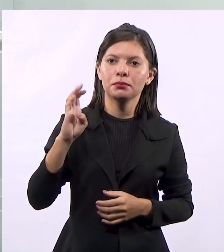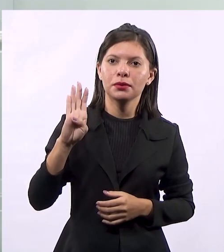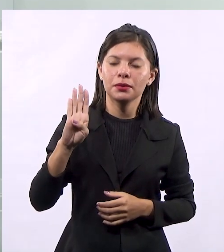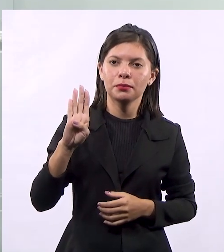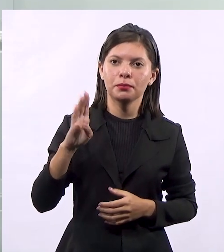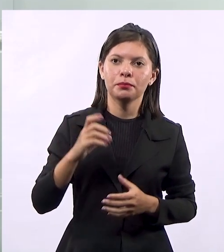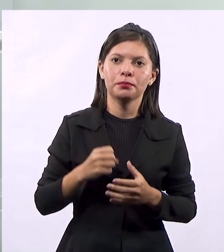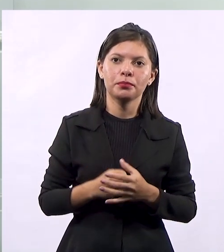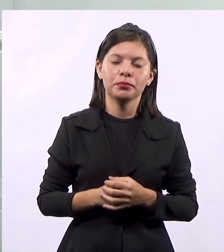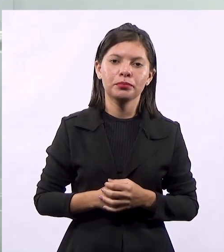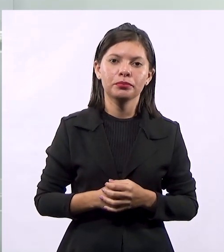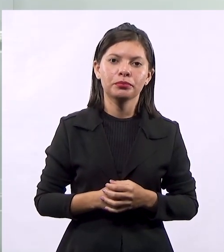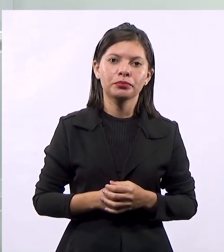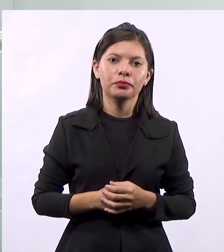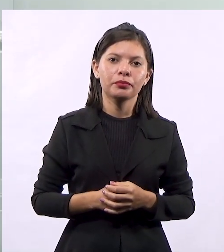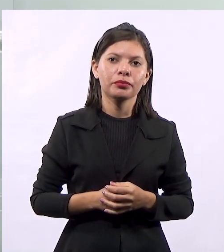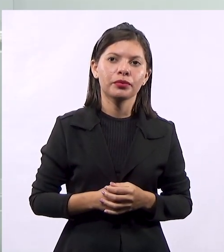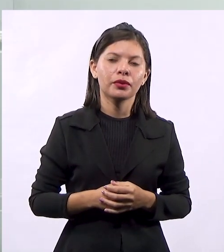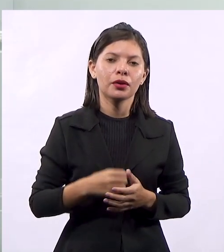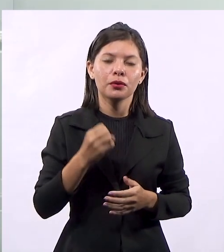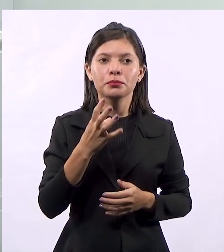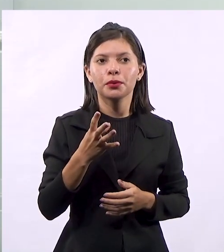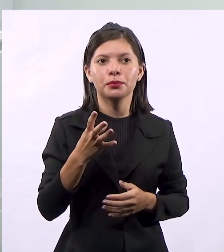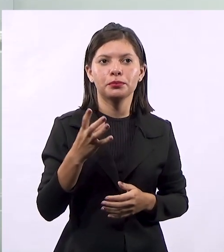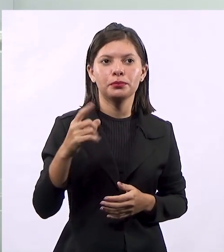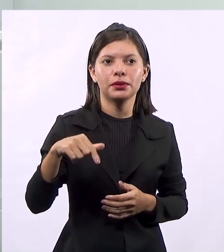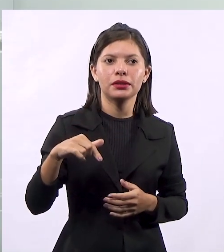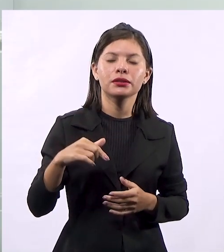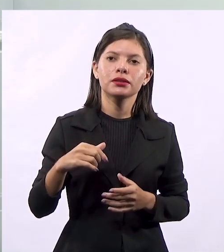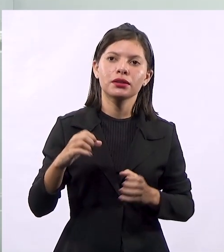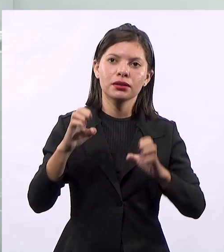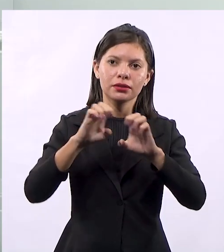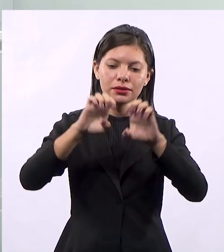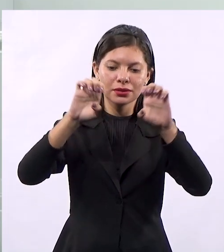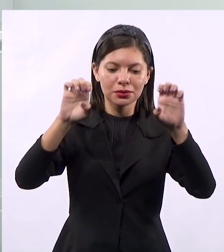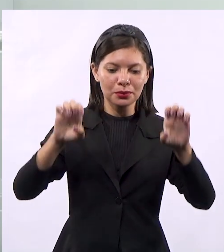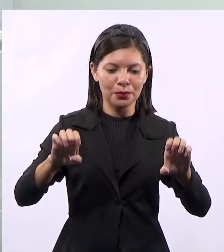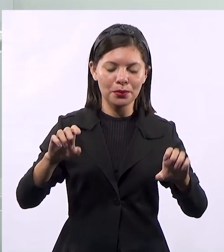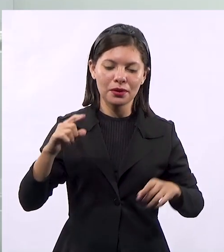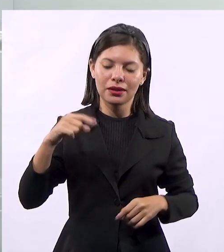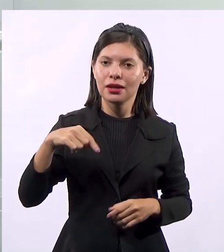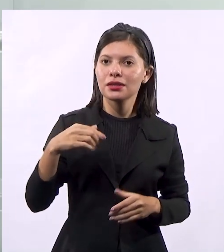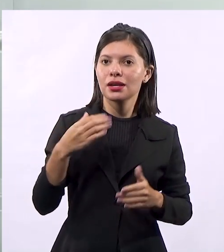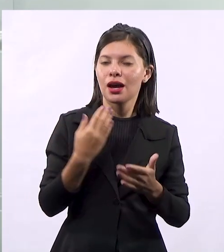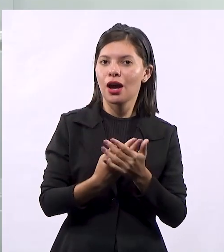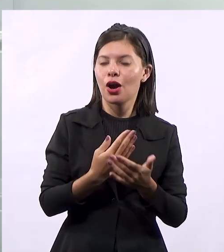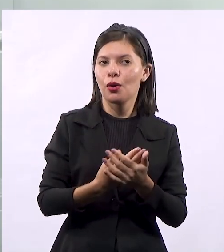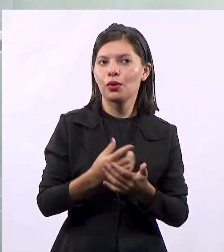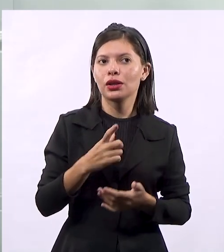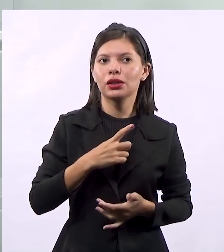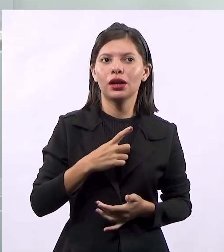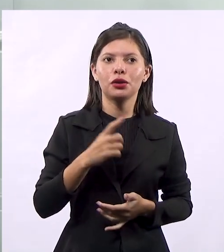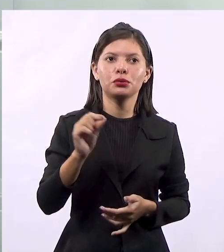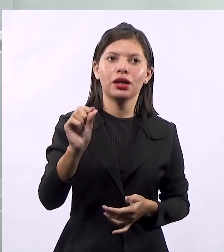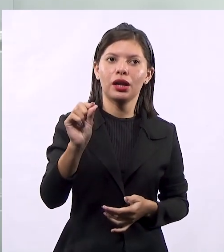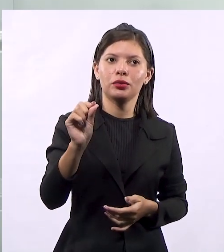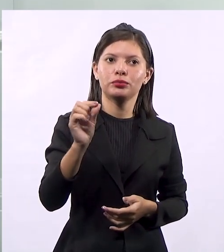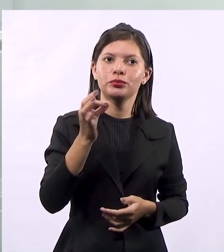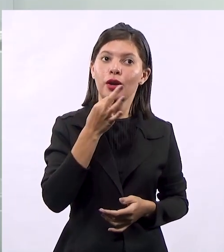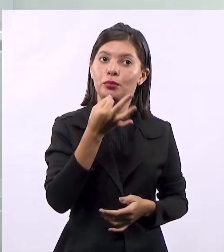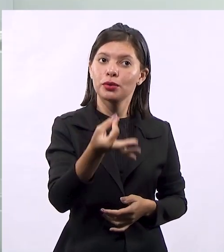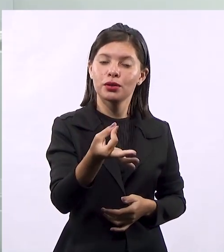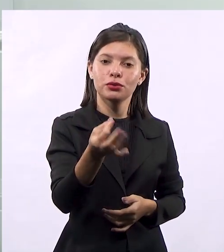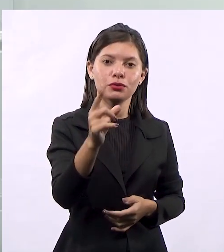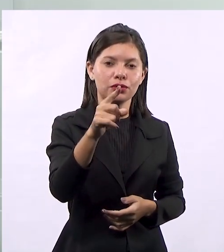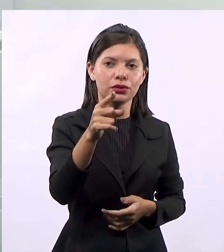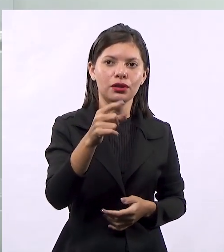a LDB A 9394 de 1996. Bom, então nessa estrutura aqui, nesse episódio,